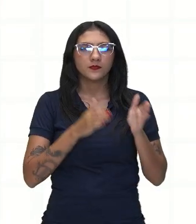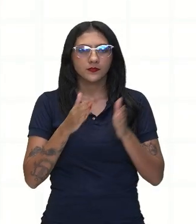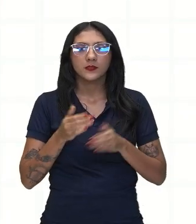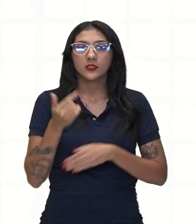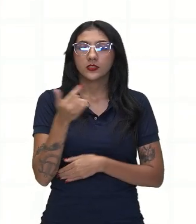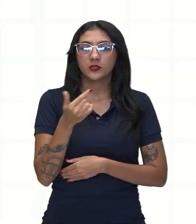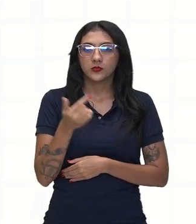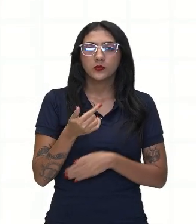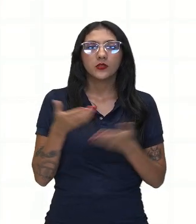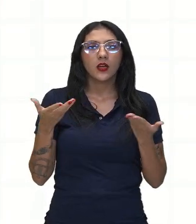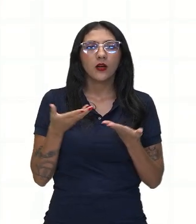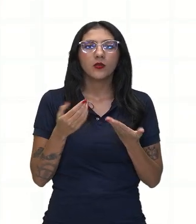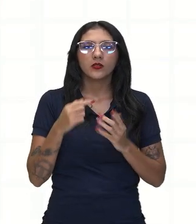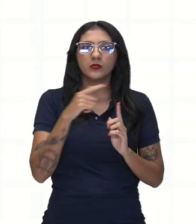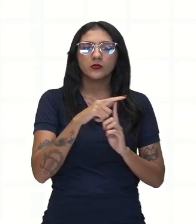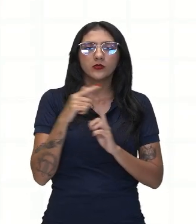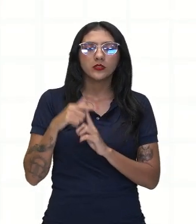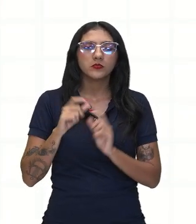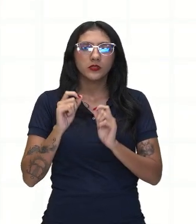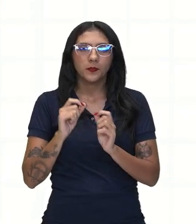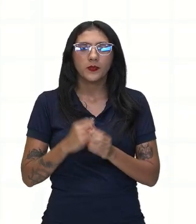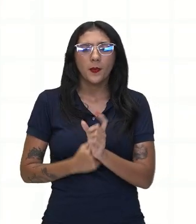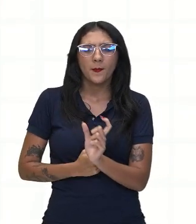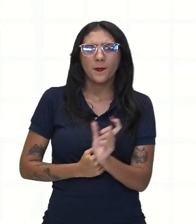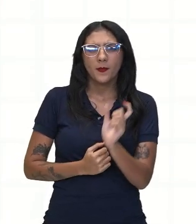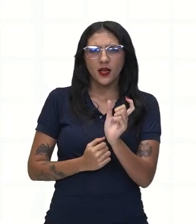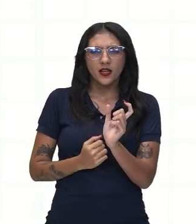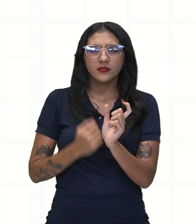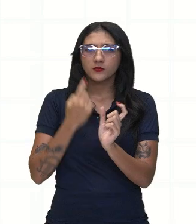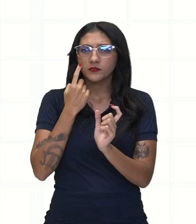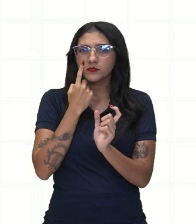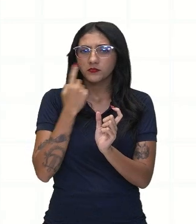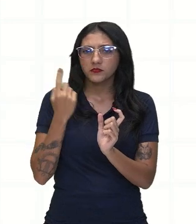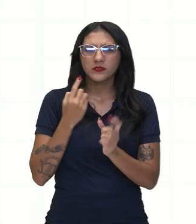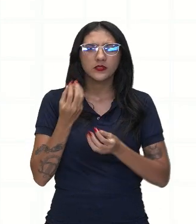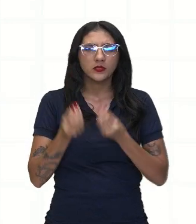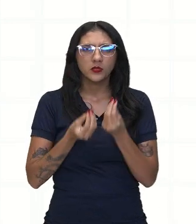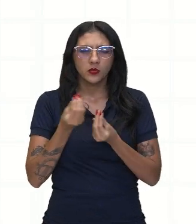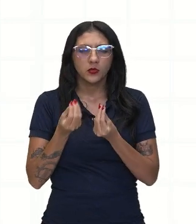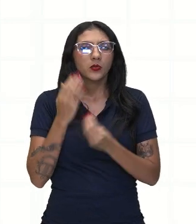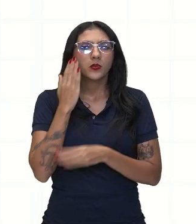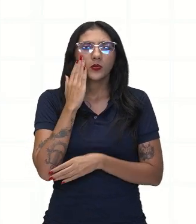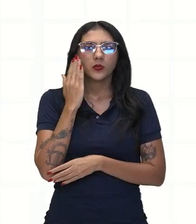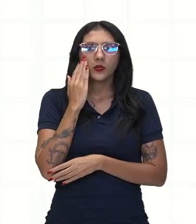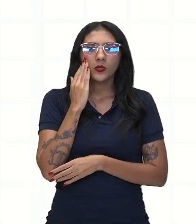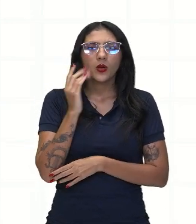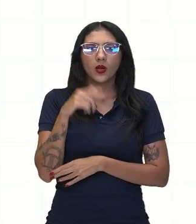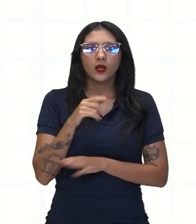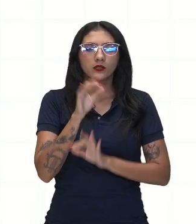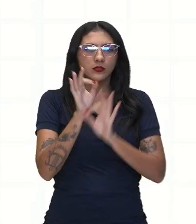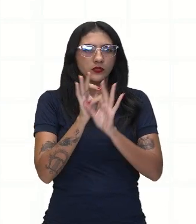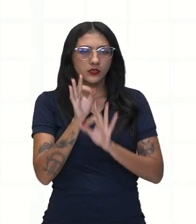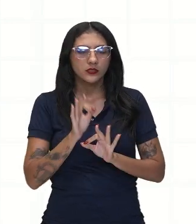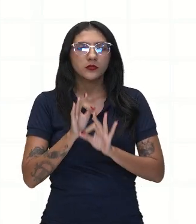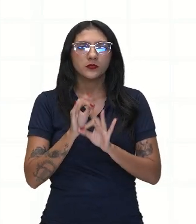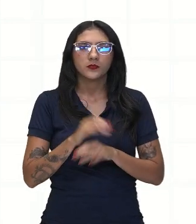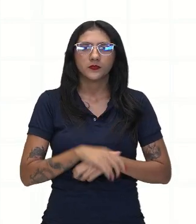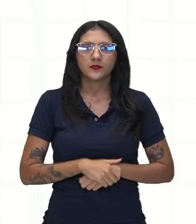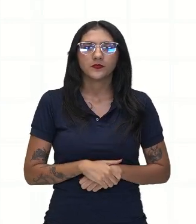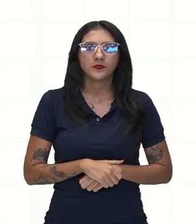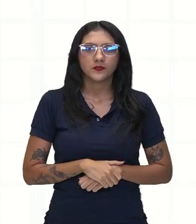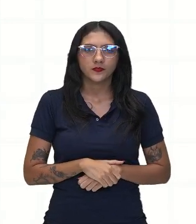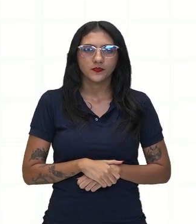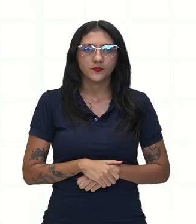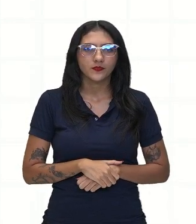as regras dos monossílabos tônicos, né? Quando que a gente tem, professor, então aí, os monossílabos tônicos, quando é que eles